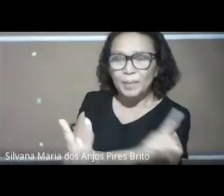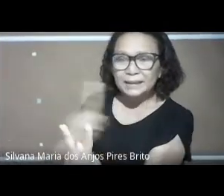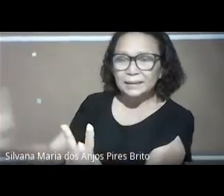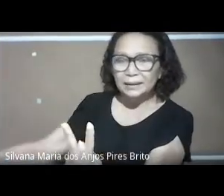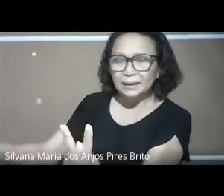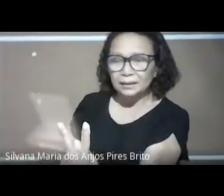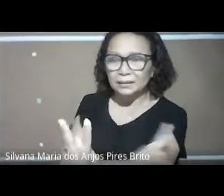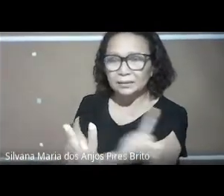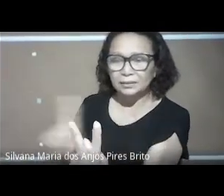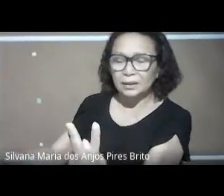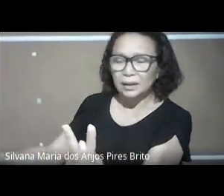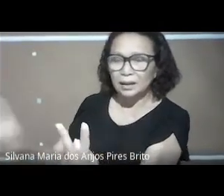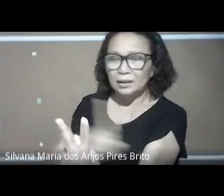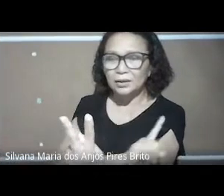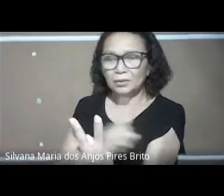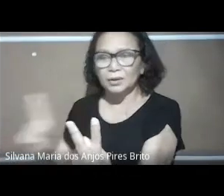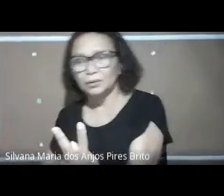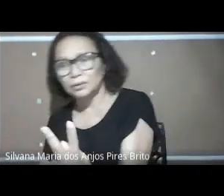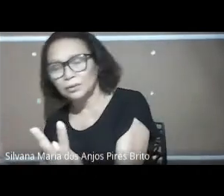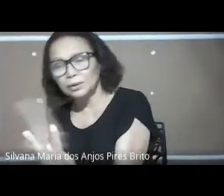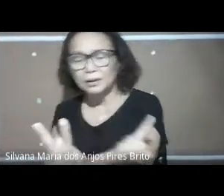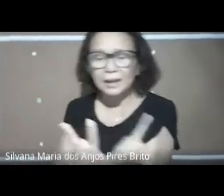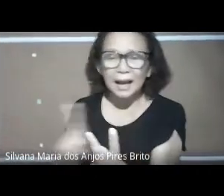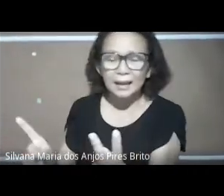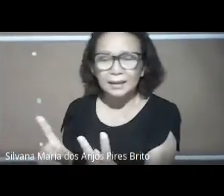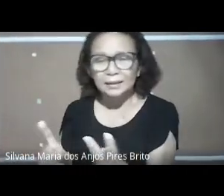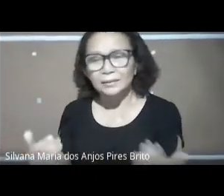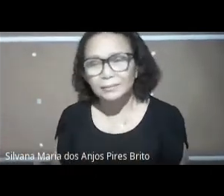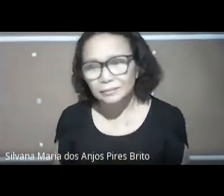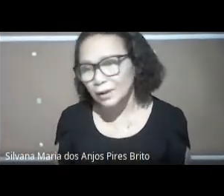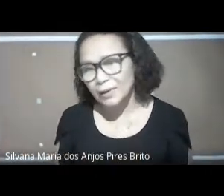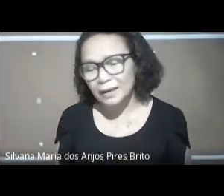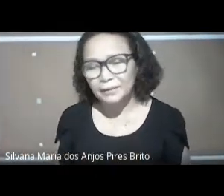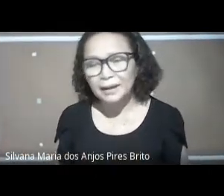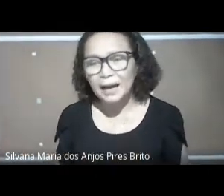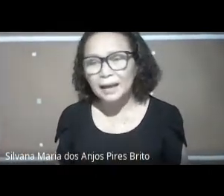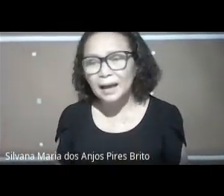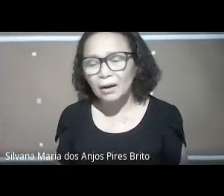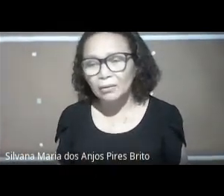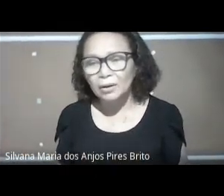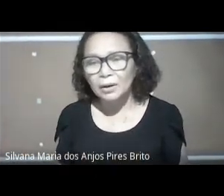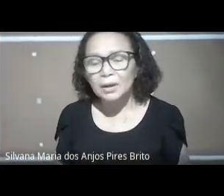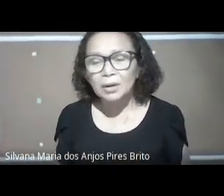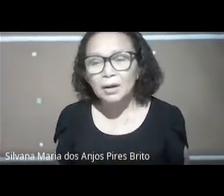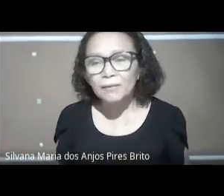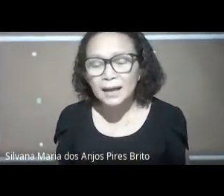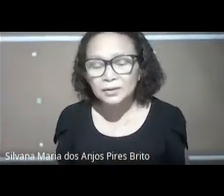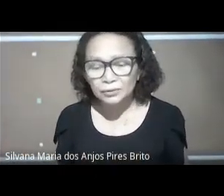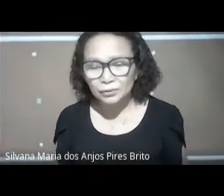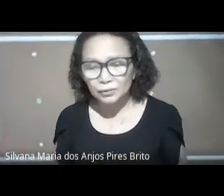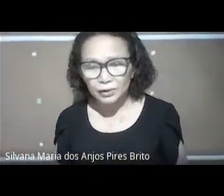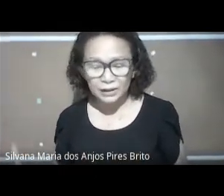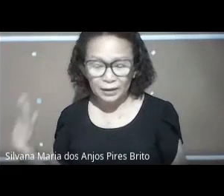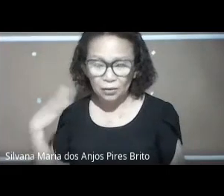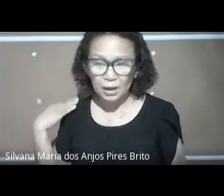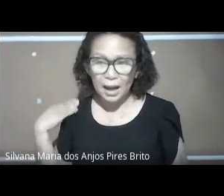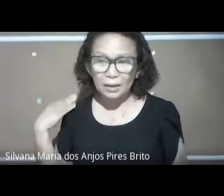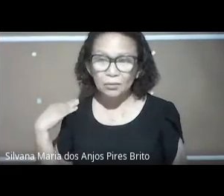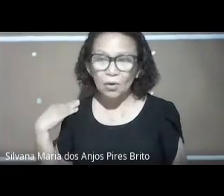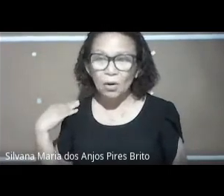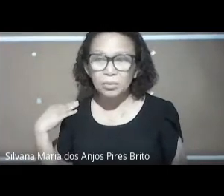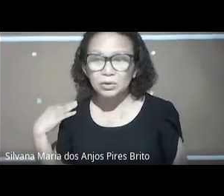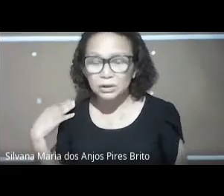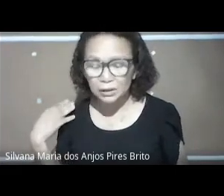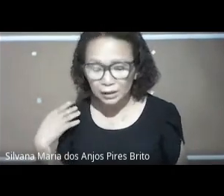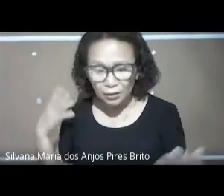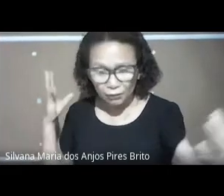o povo passando aqui, entre um e outro, tá? Não vai ficar legal. E o que eu faço? Você vai tocar